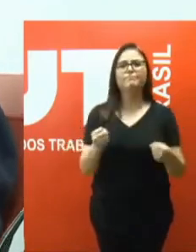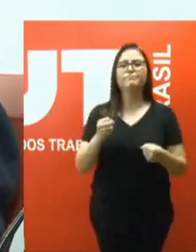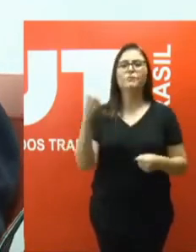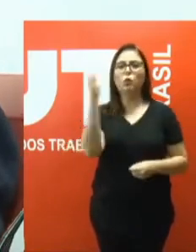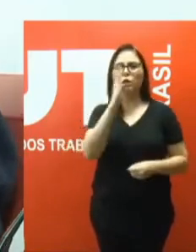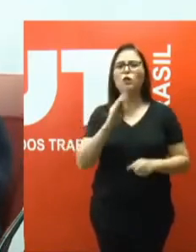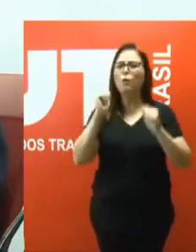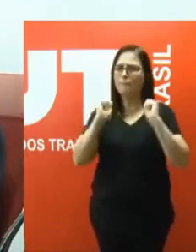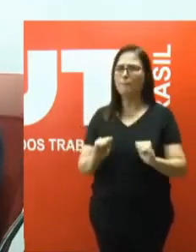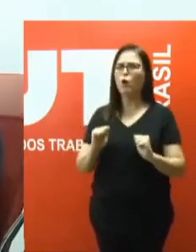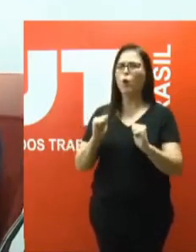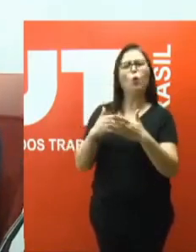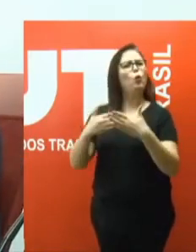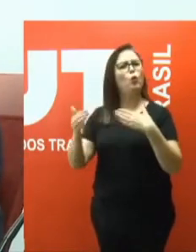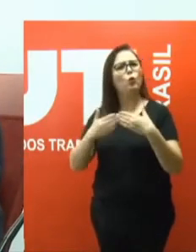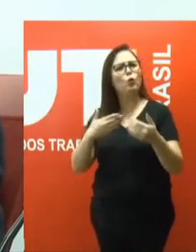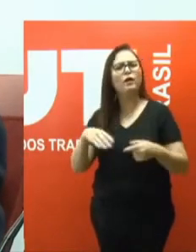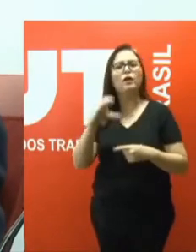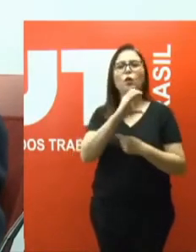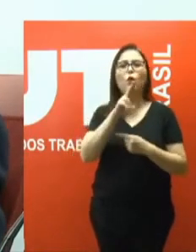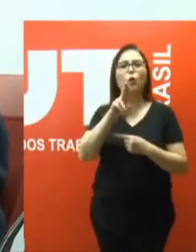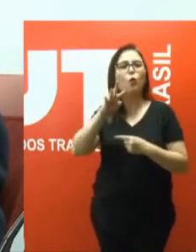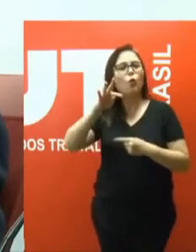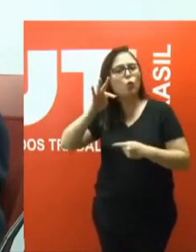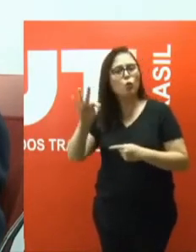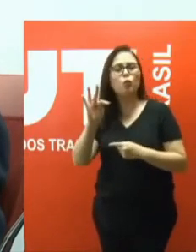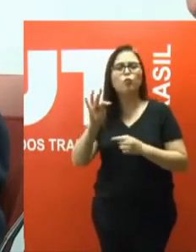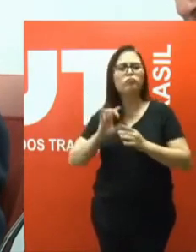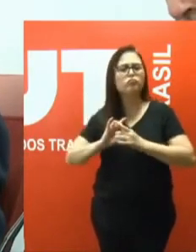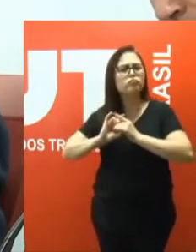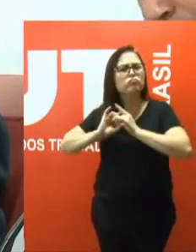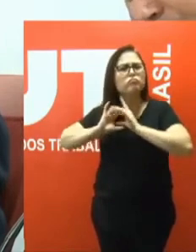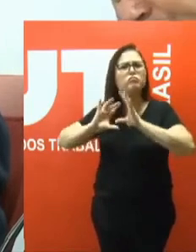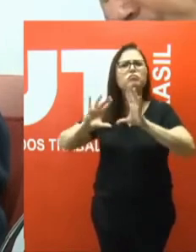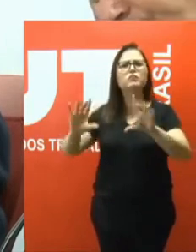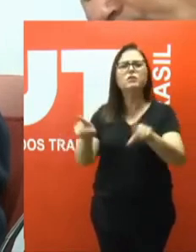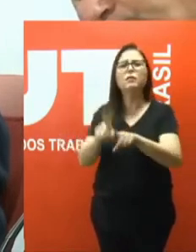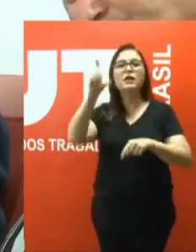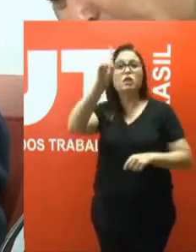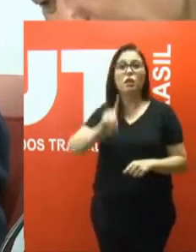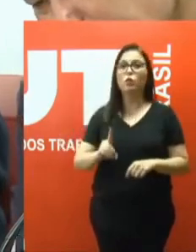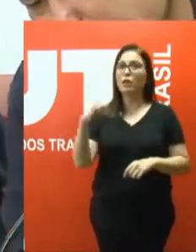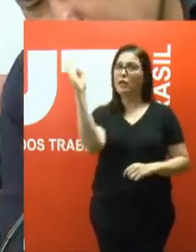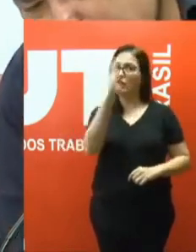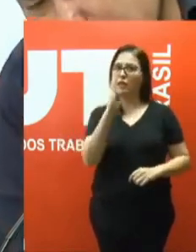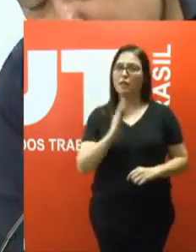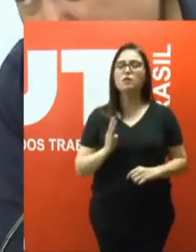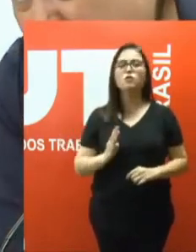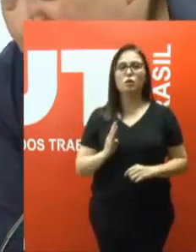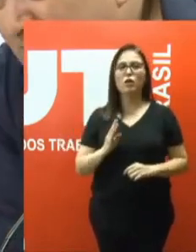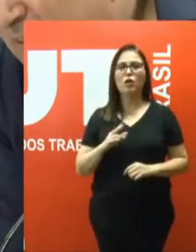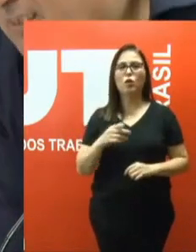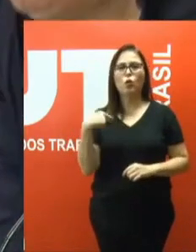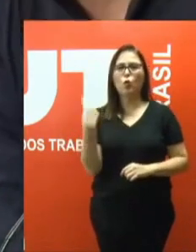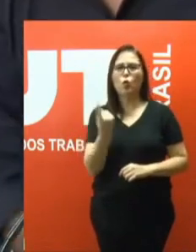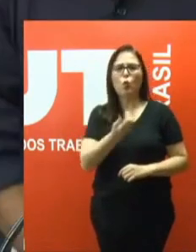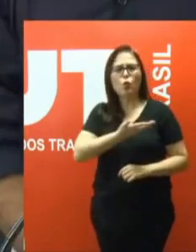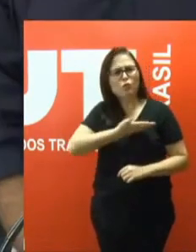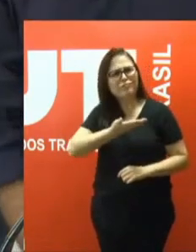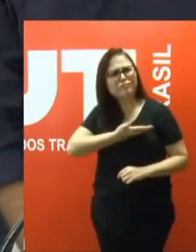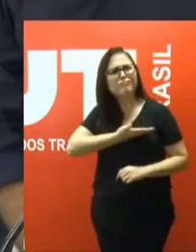com a Central Única dos Trabalhadores e das Trabalhadoras, com a sua direção nacional, com seus companheiros e